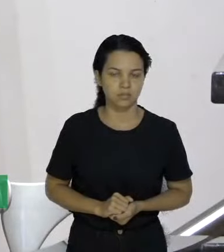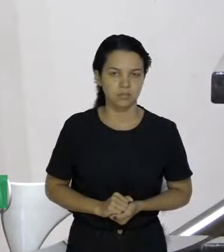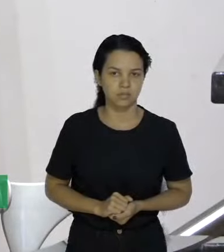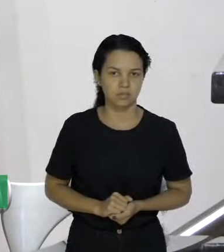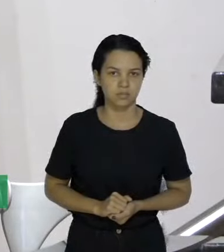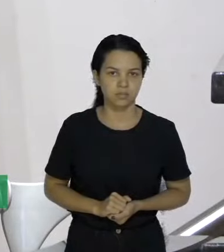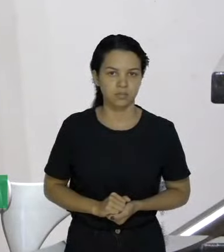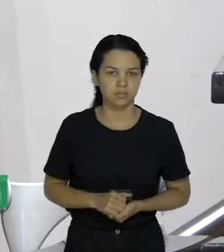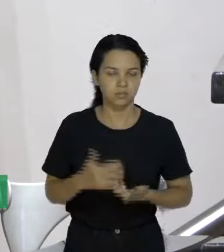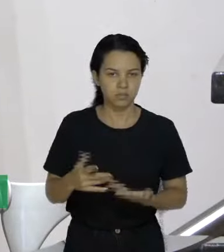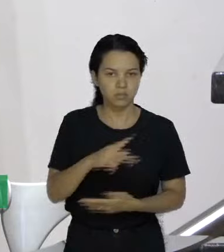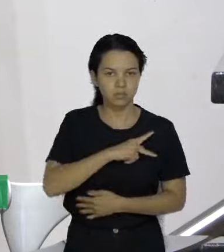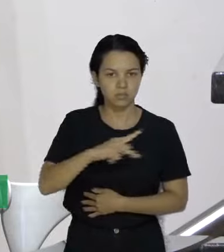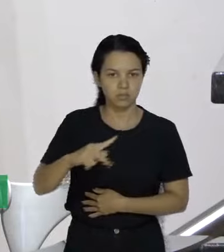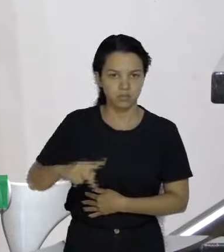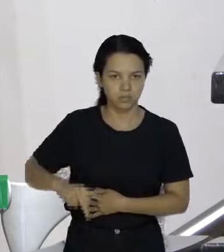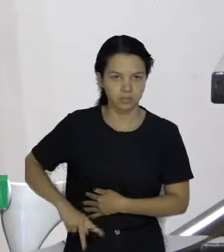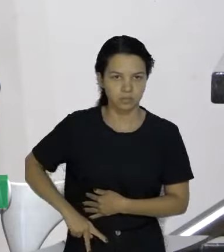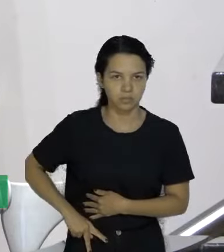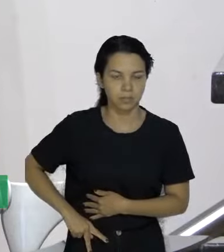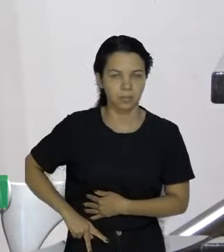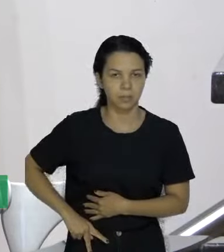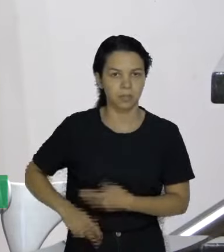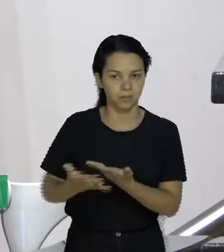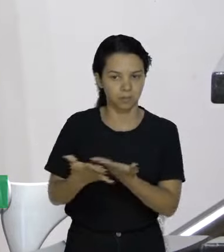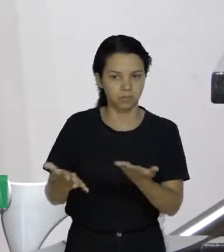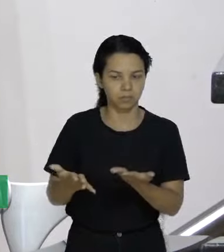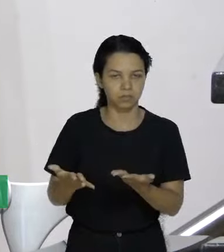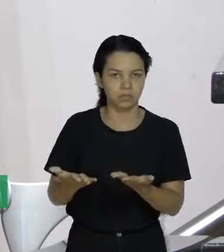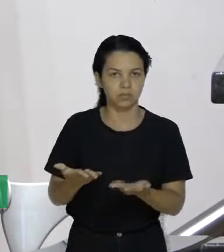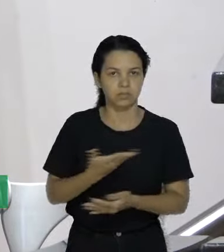senhor presidente é mais colegas